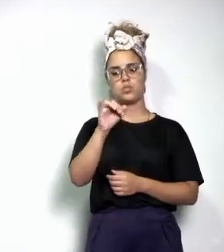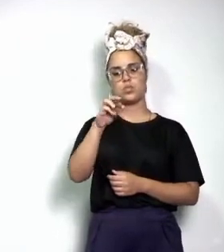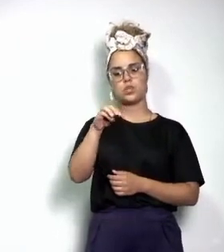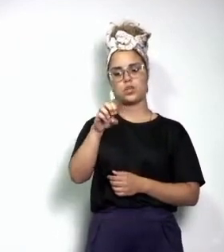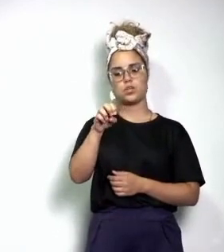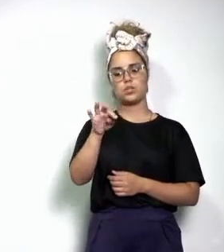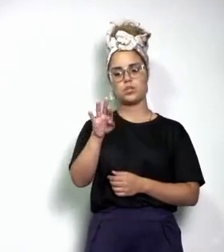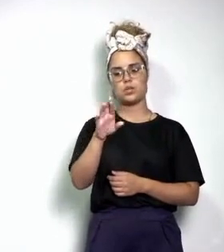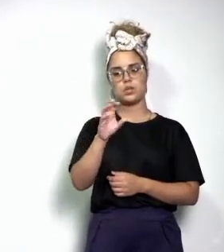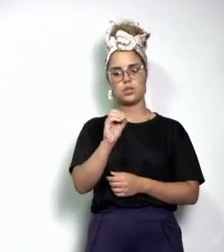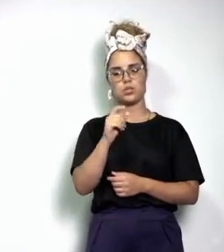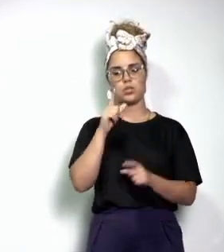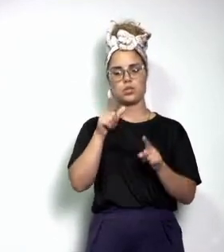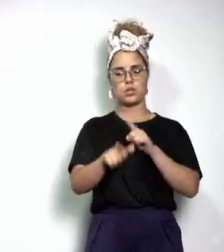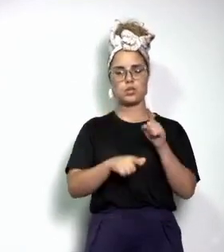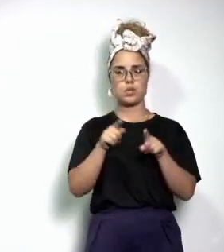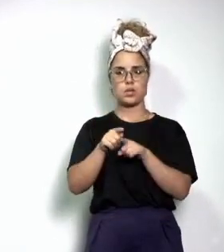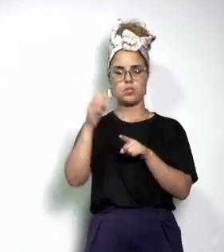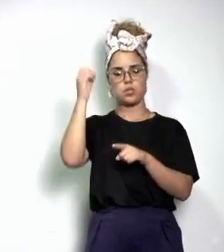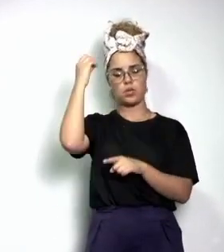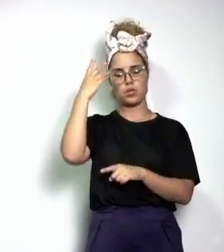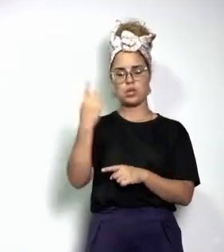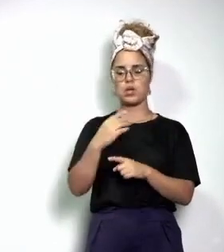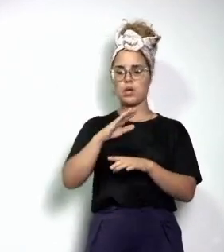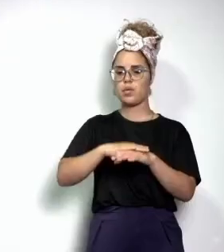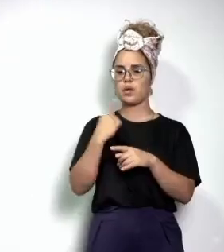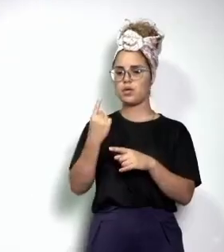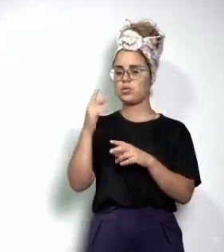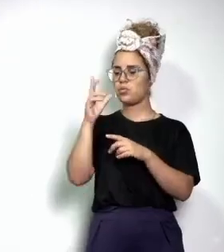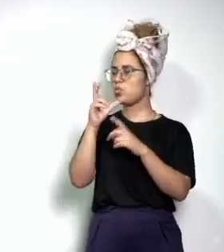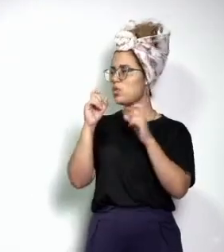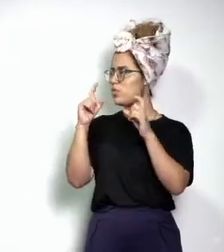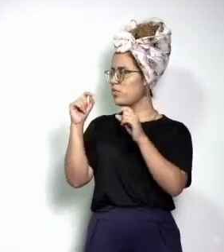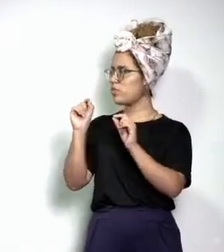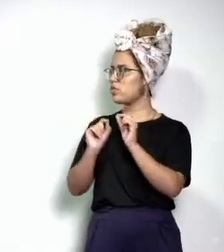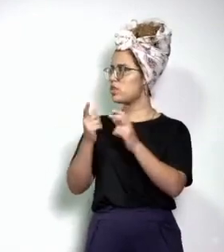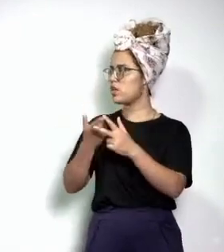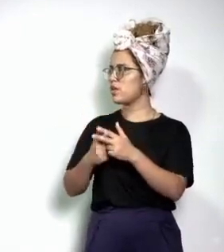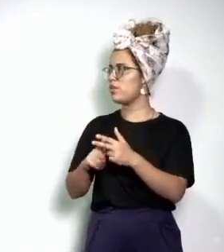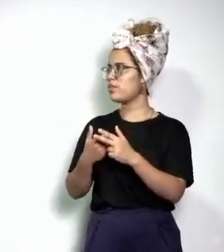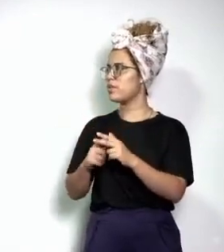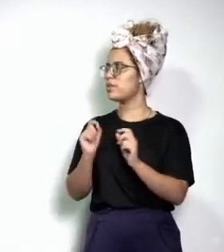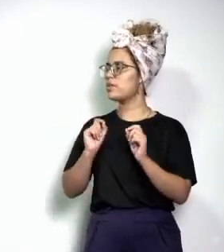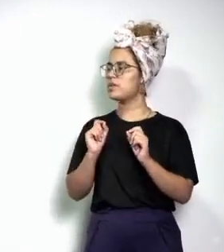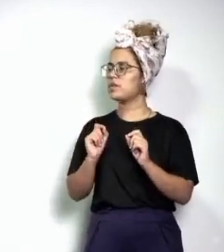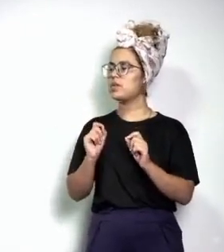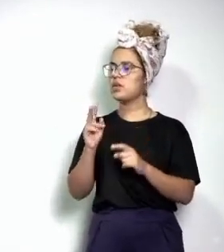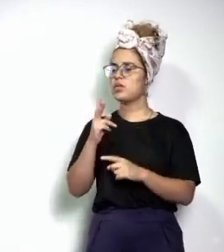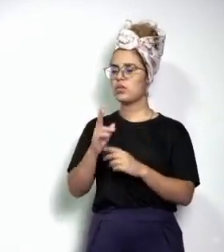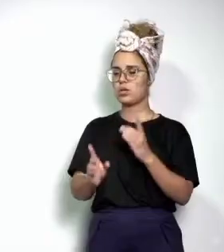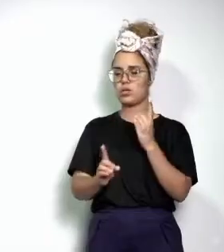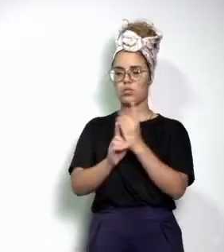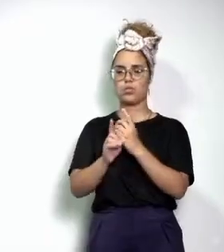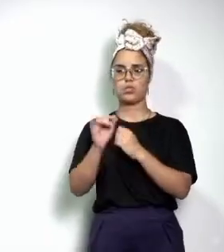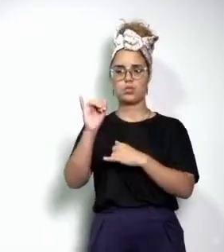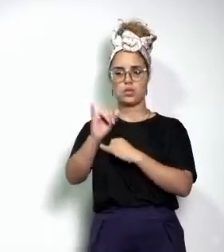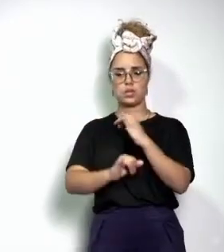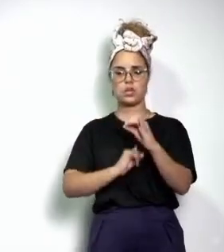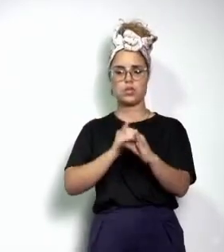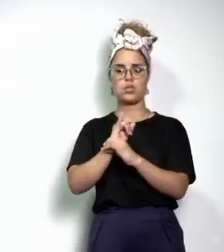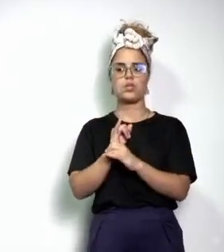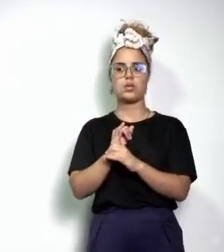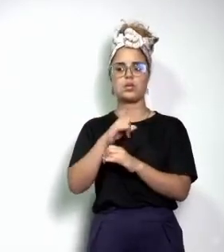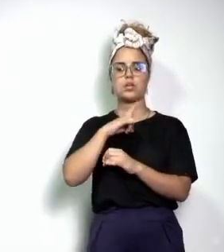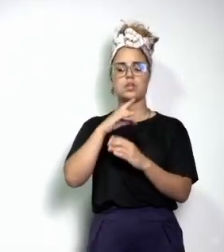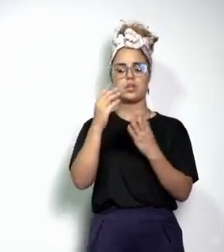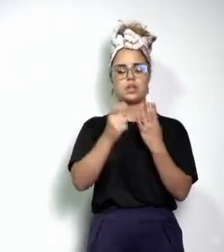energia. Aqui é mais uma fotinha dessas ferramentas que eu achei na internet. Aqui tem a